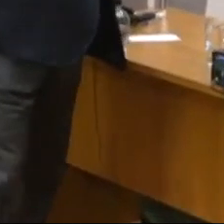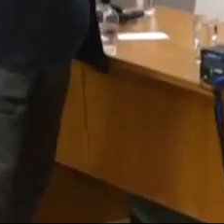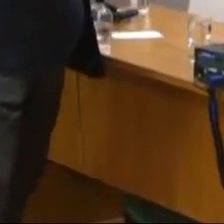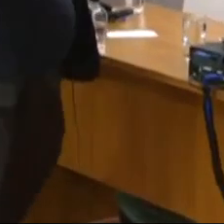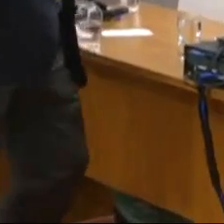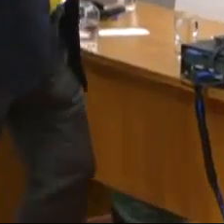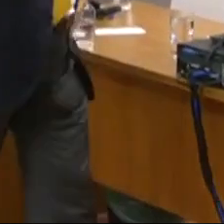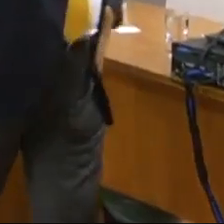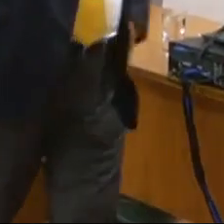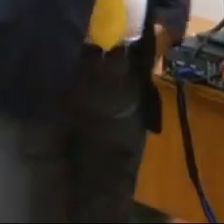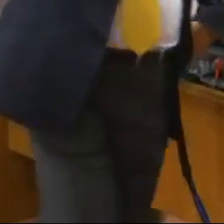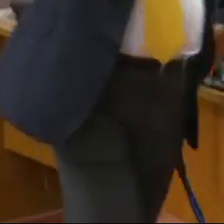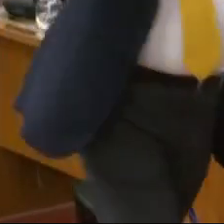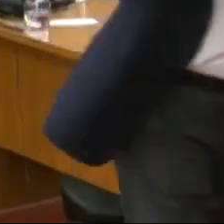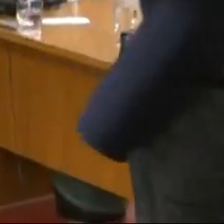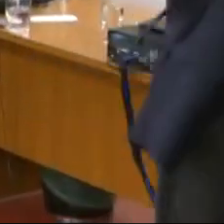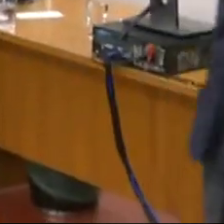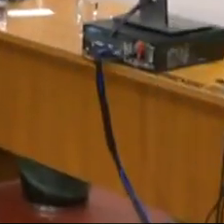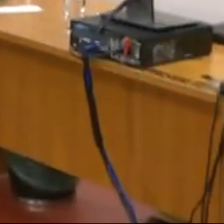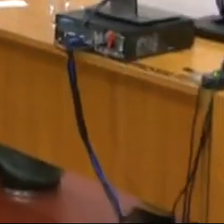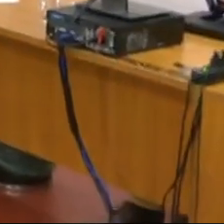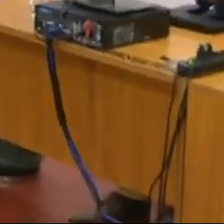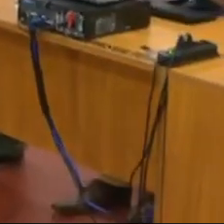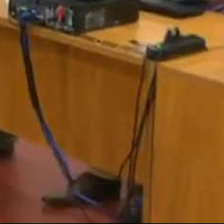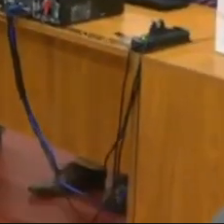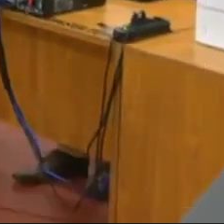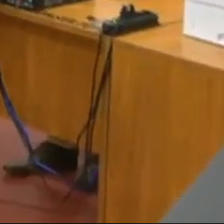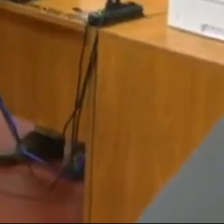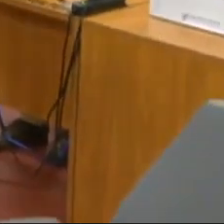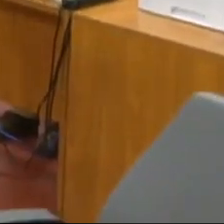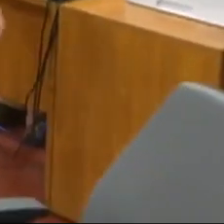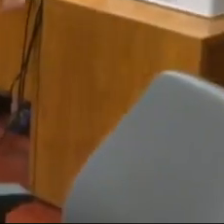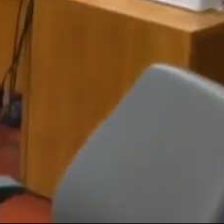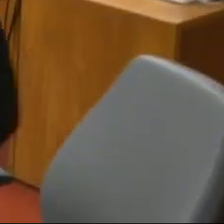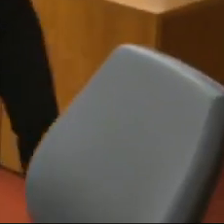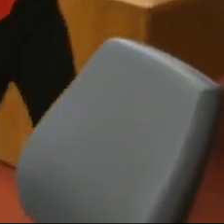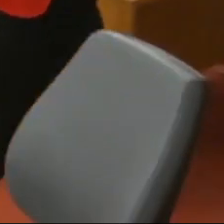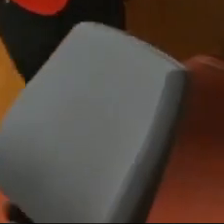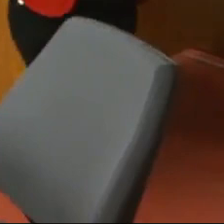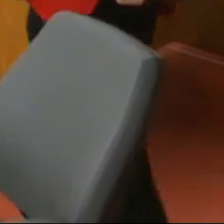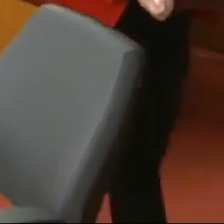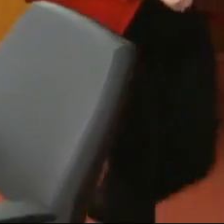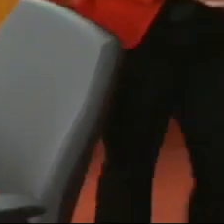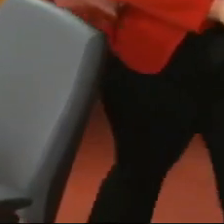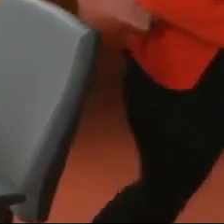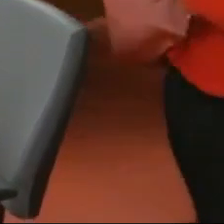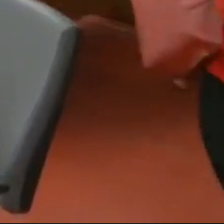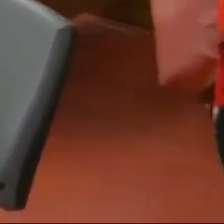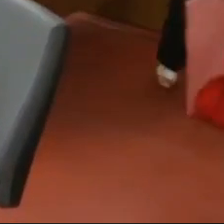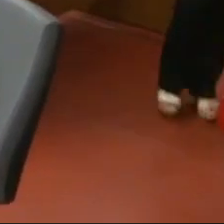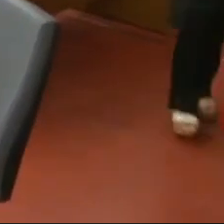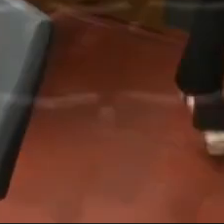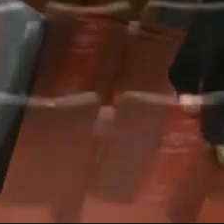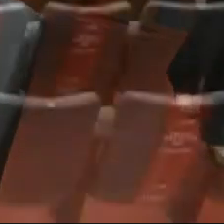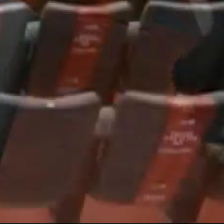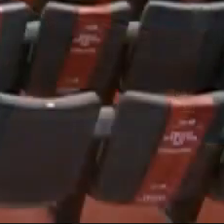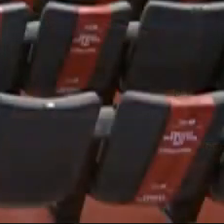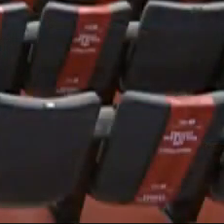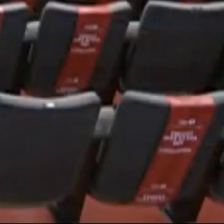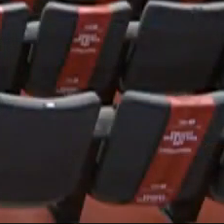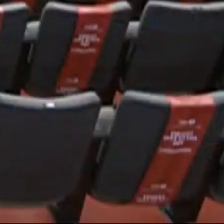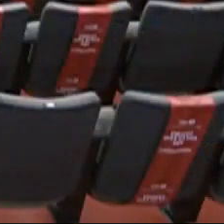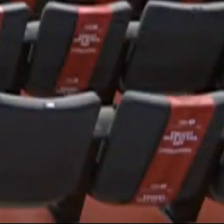E aí E aí E aí E aí